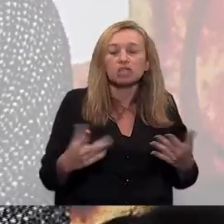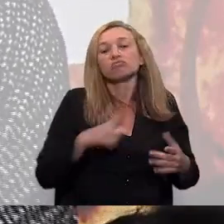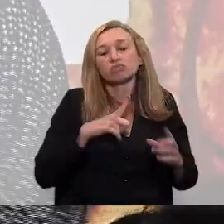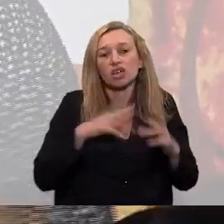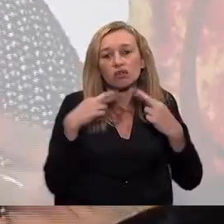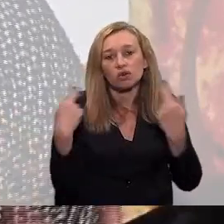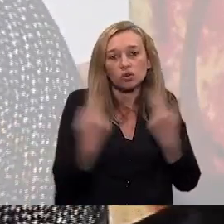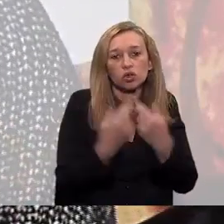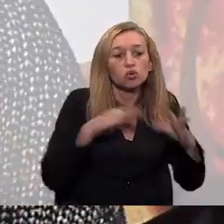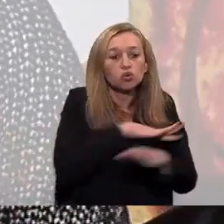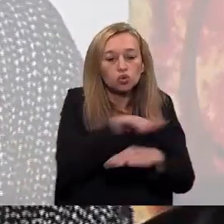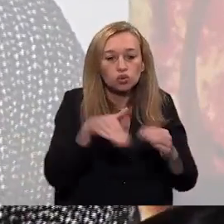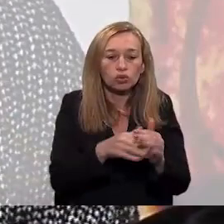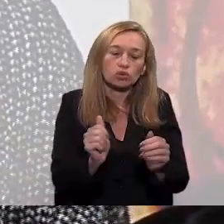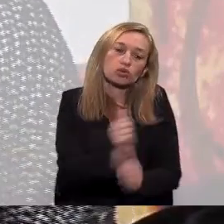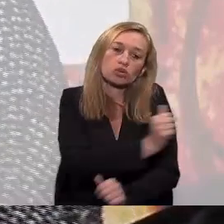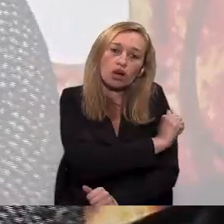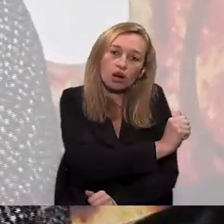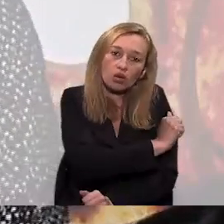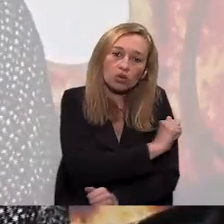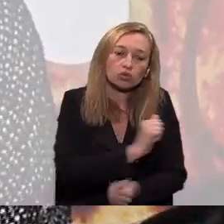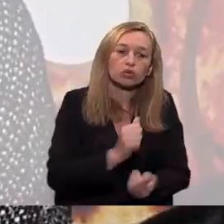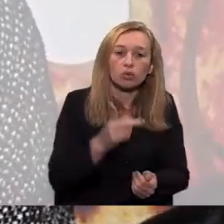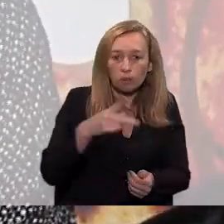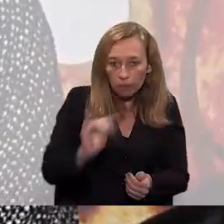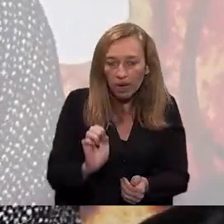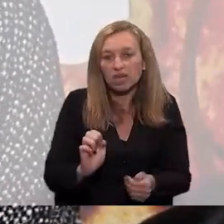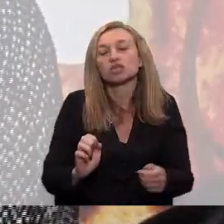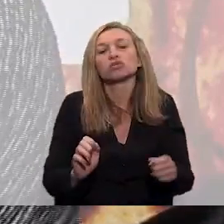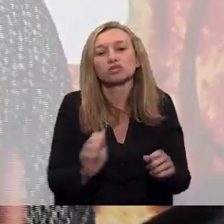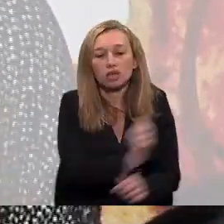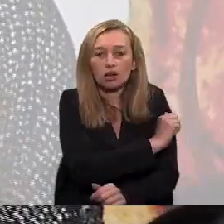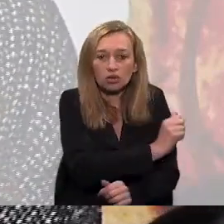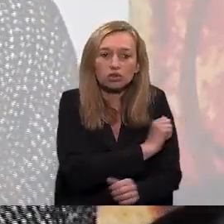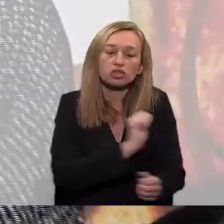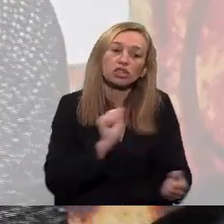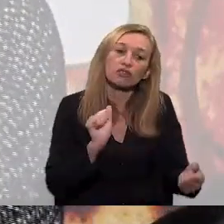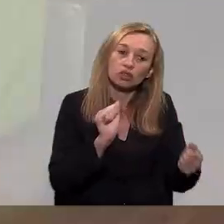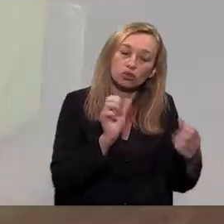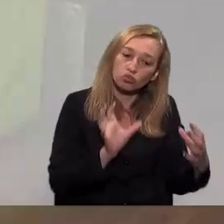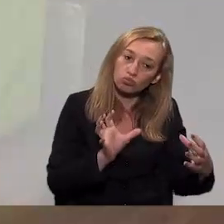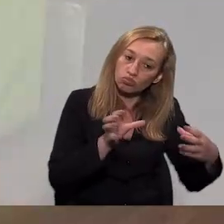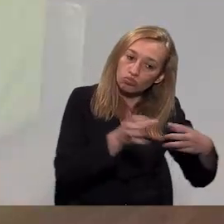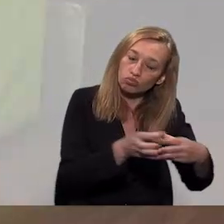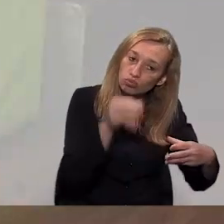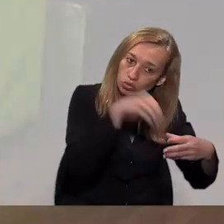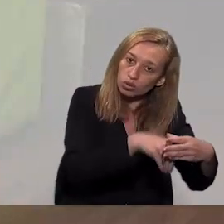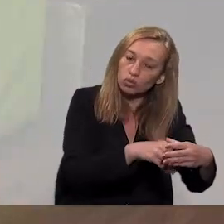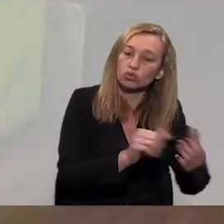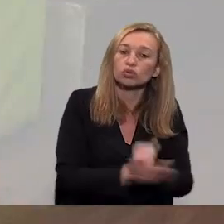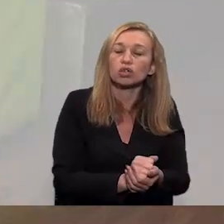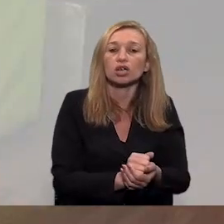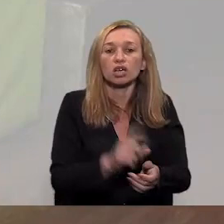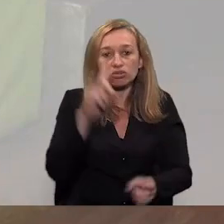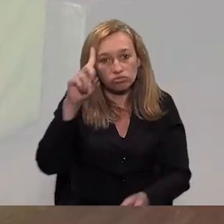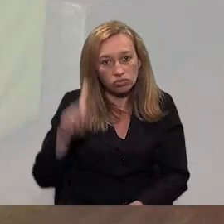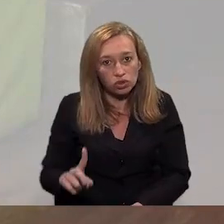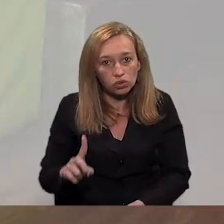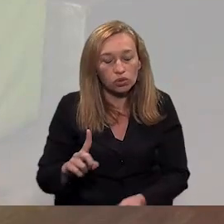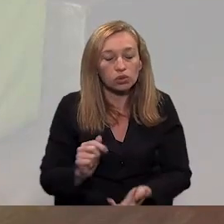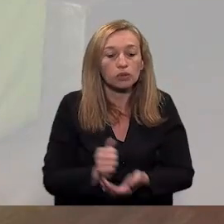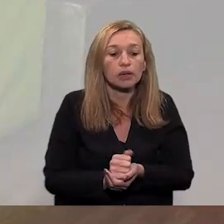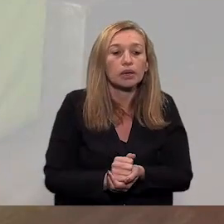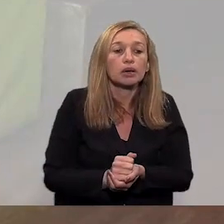aí houve uma reunião com todos os alunos, com os pais dos alunos que estavam nessa comunidade e